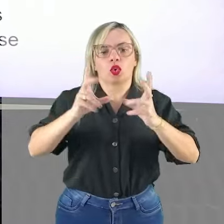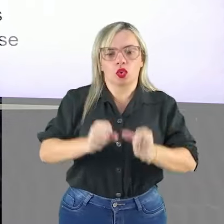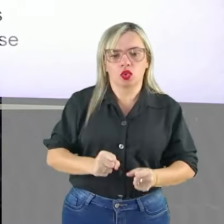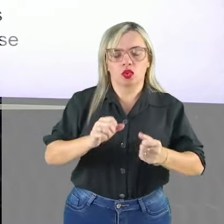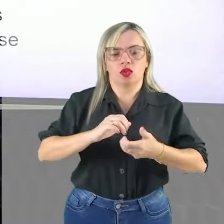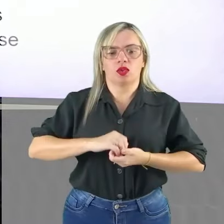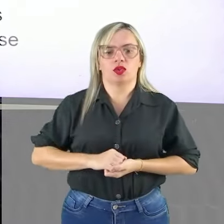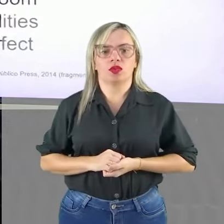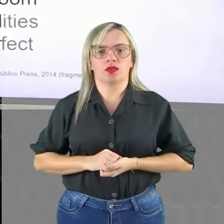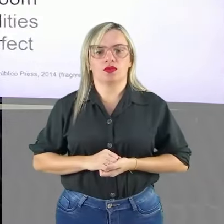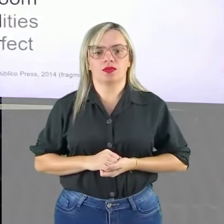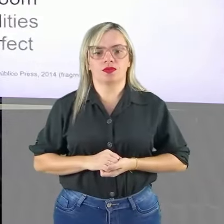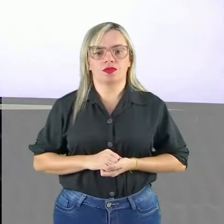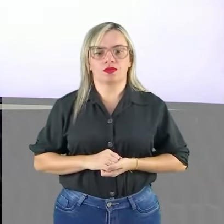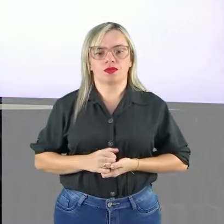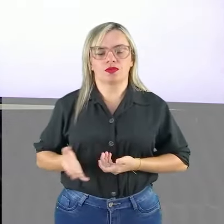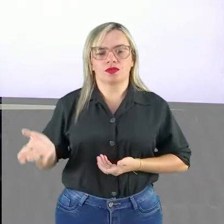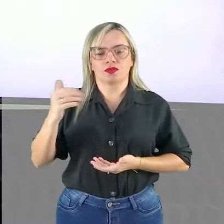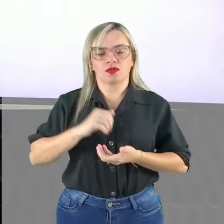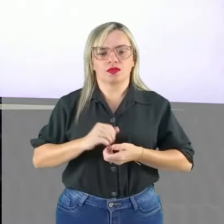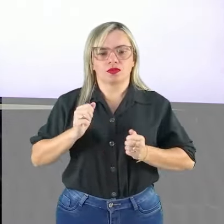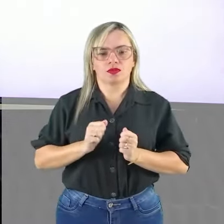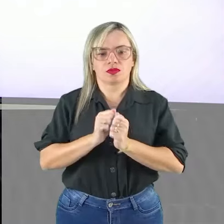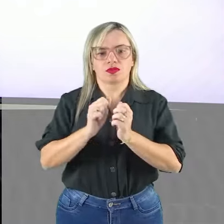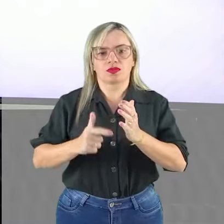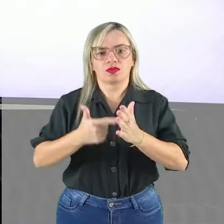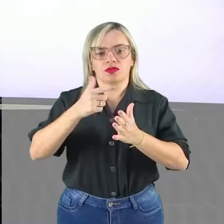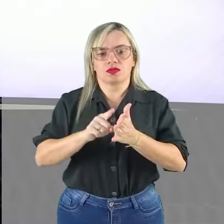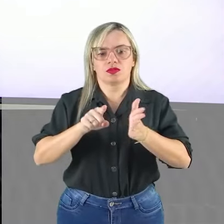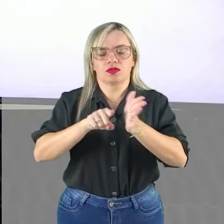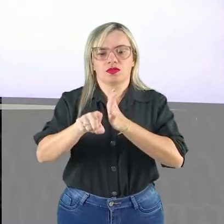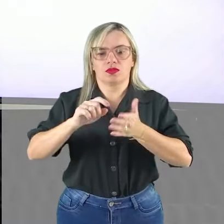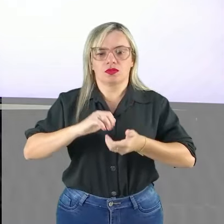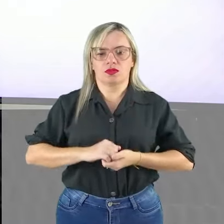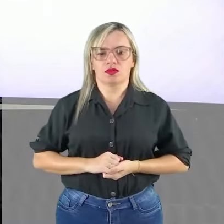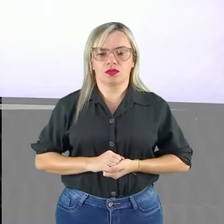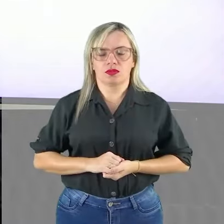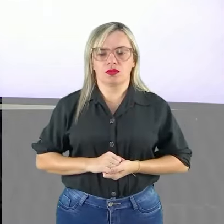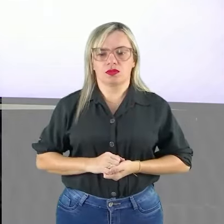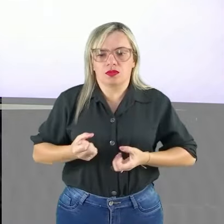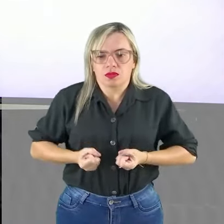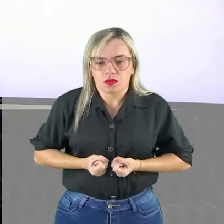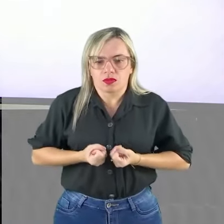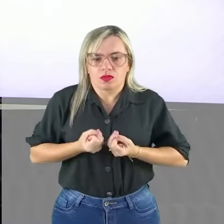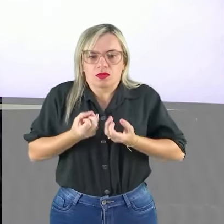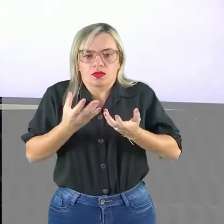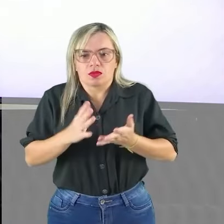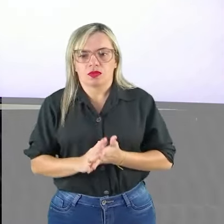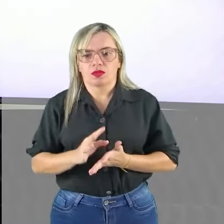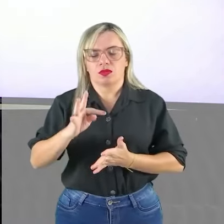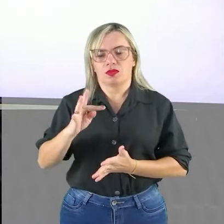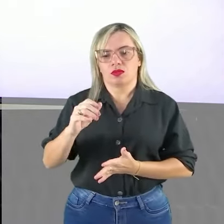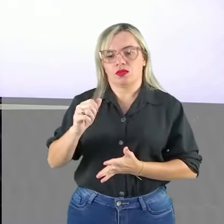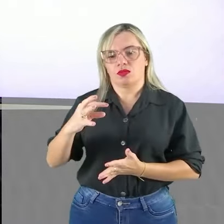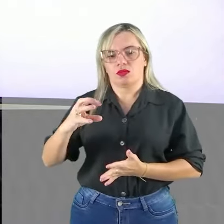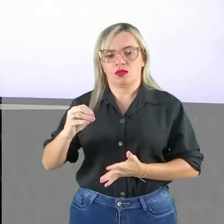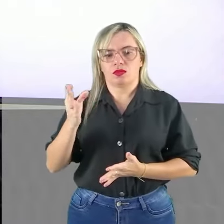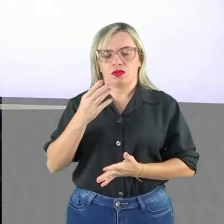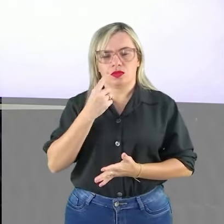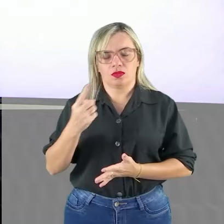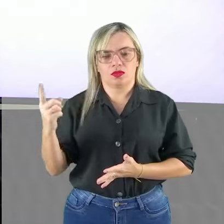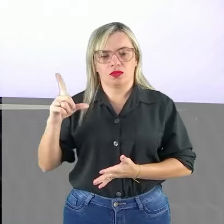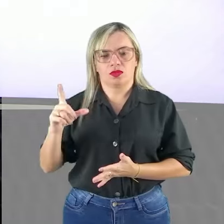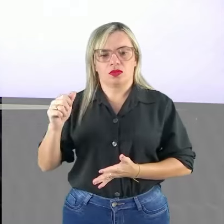certo Bora lá paraa nossa questão Olha só questão dois nesse poema de Tato Oliveira